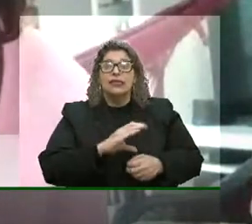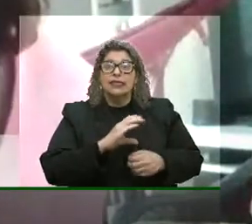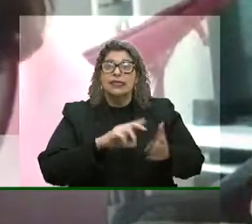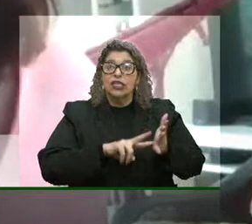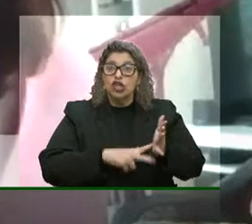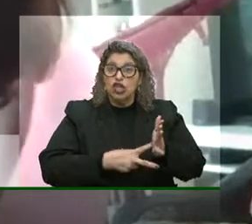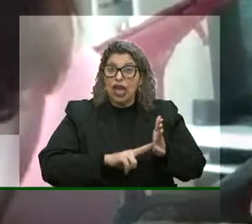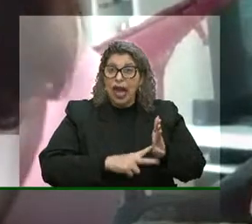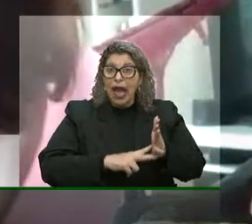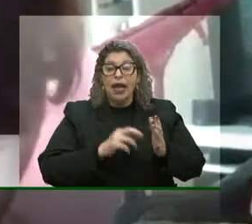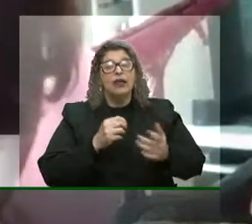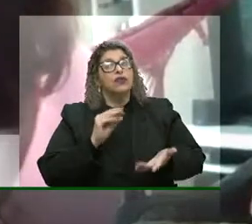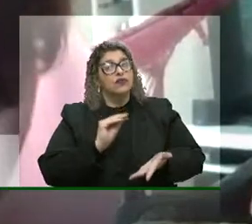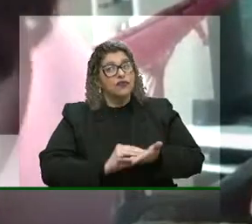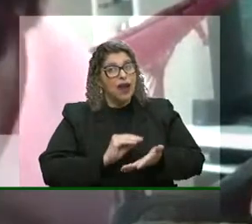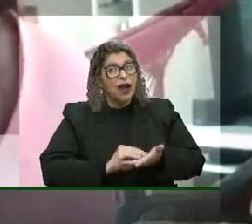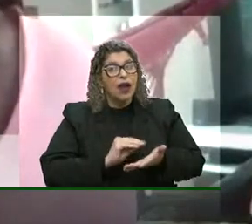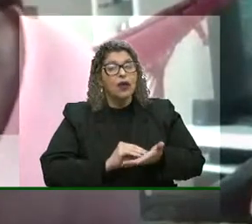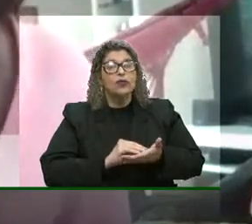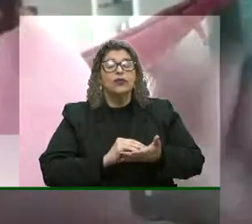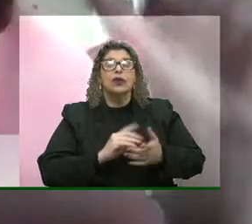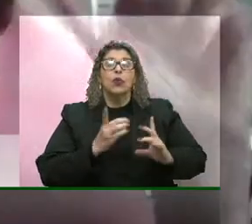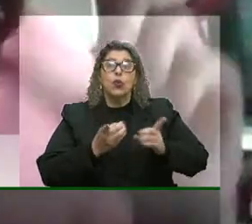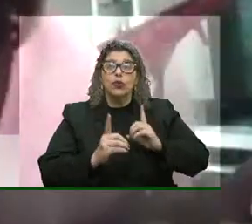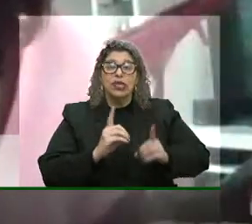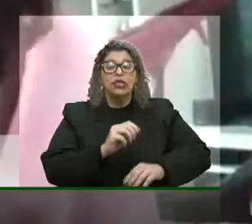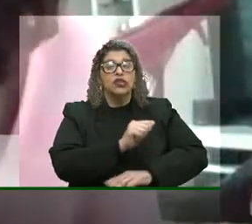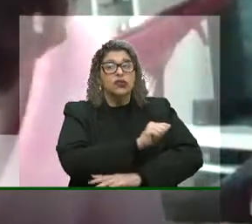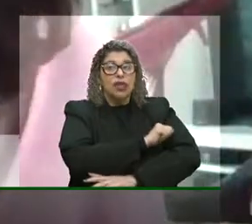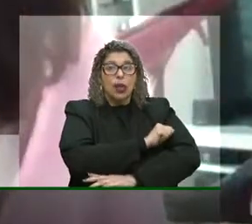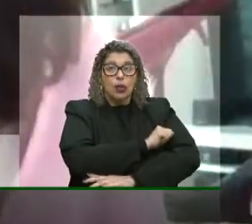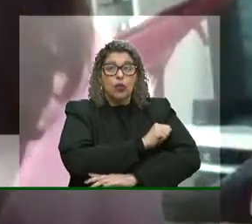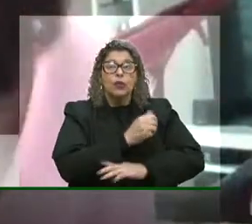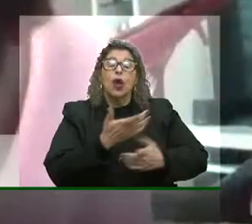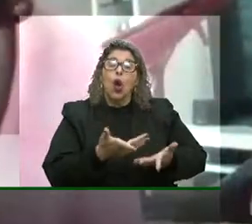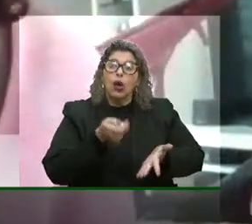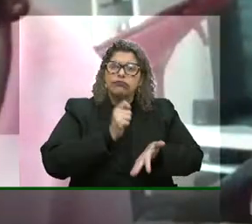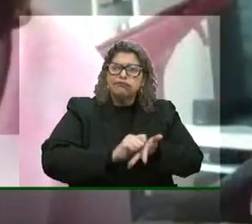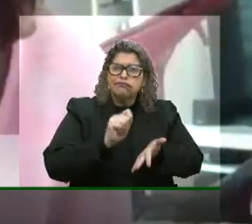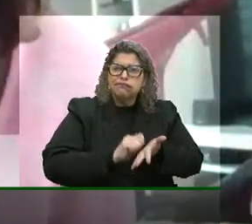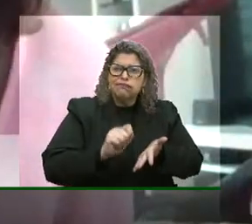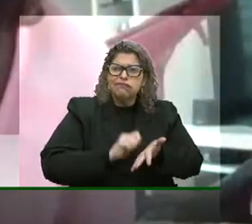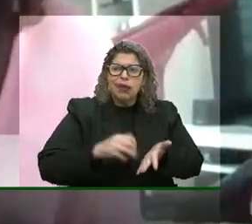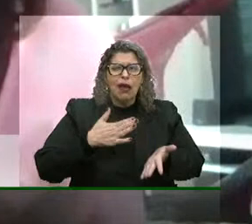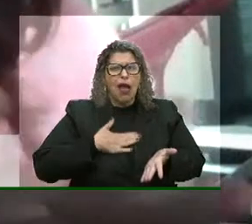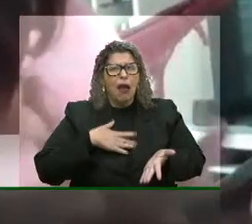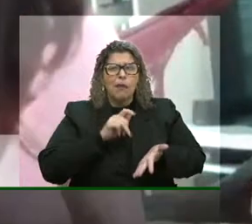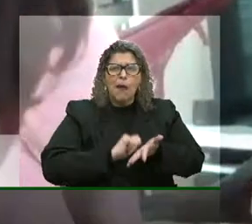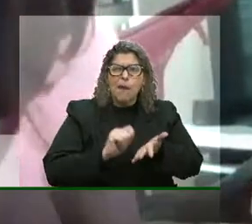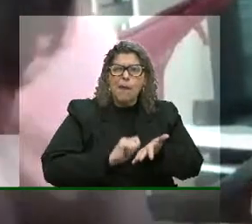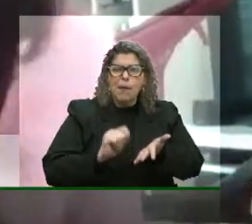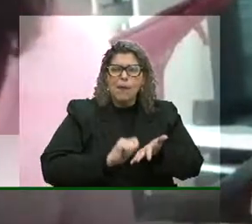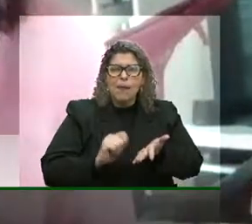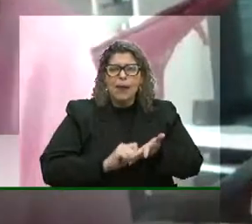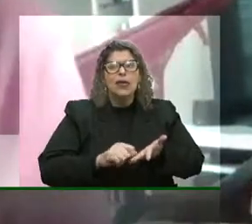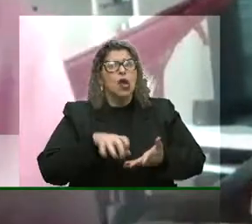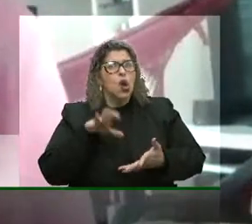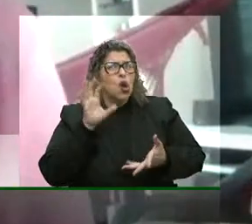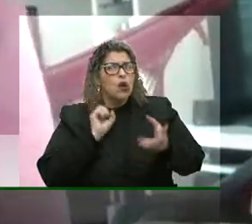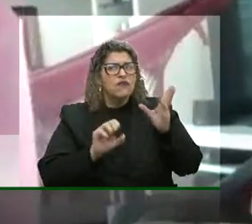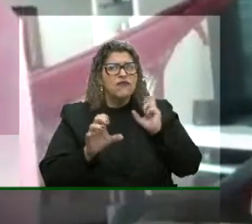que nós queremos que seja corrigido. Hoje me manifestei por escrito ao governo estadual, que tem que ouvir pais,